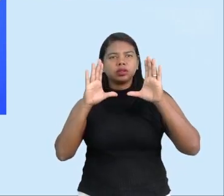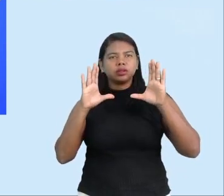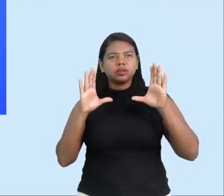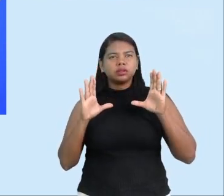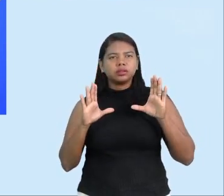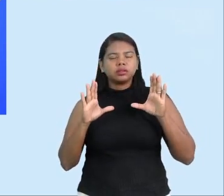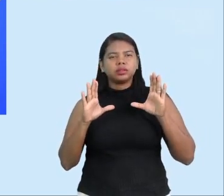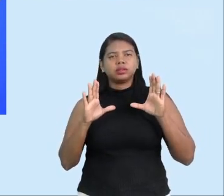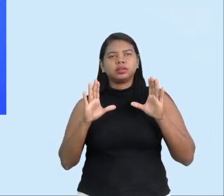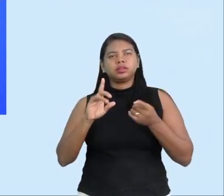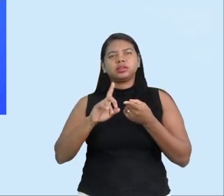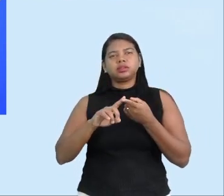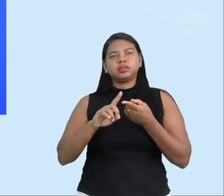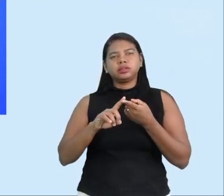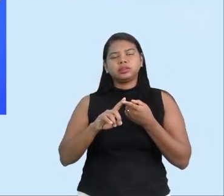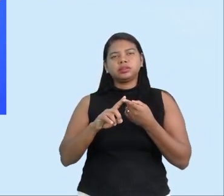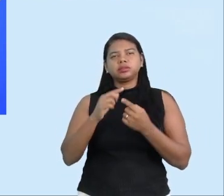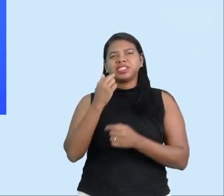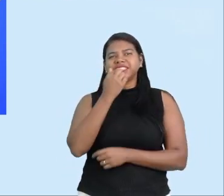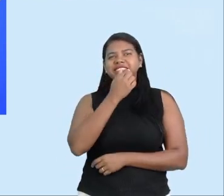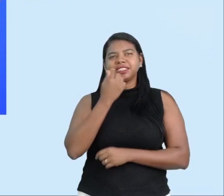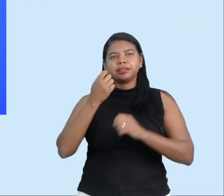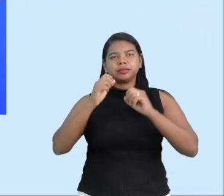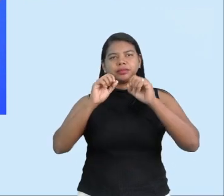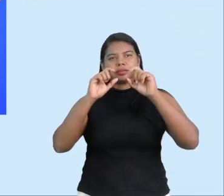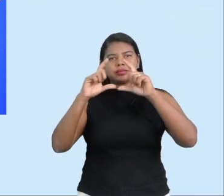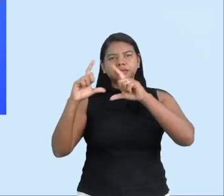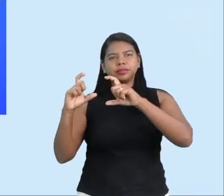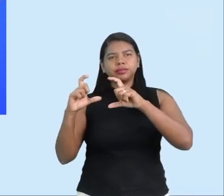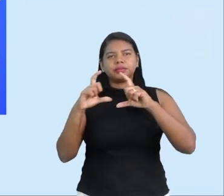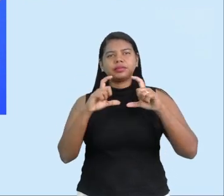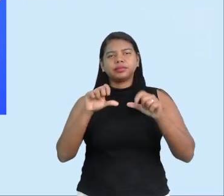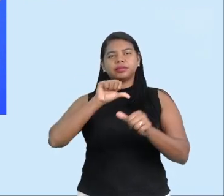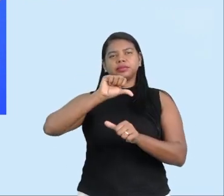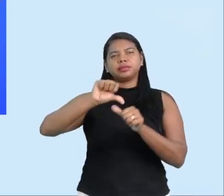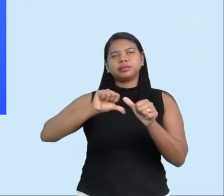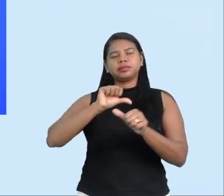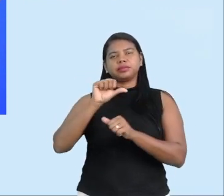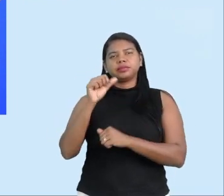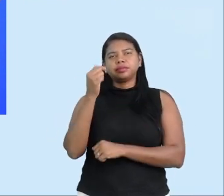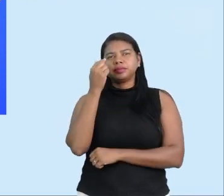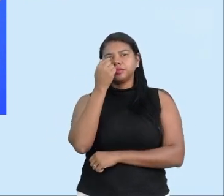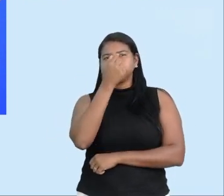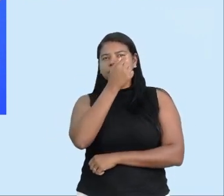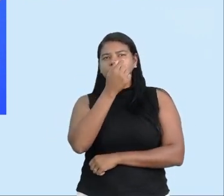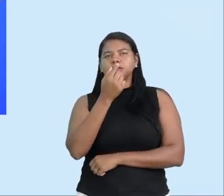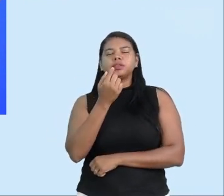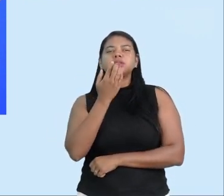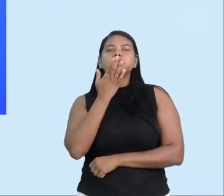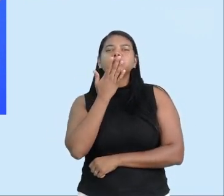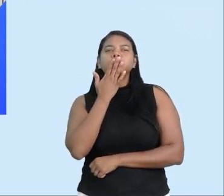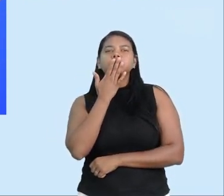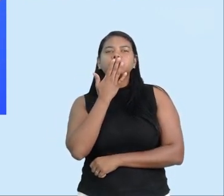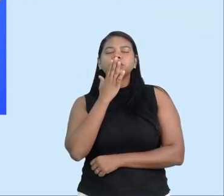uma foto e também vamos tentar mudar os olhos, a cor dos olhos de uma